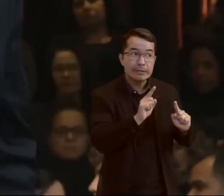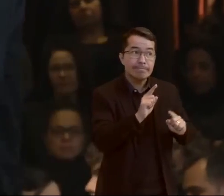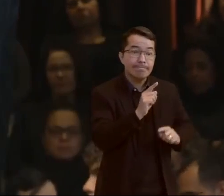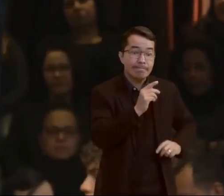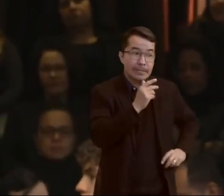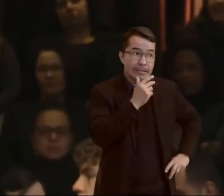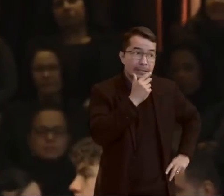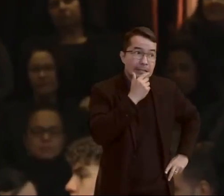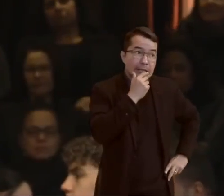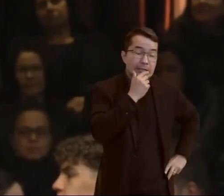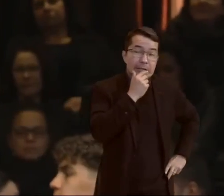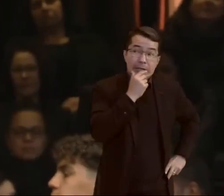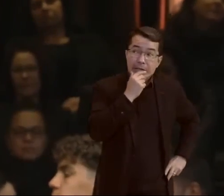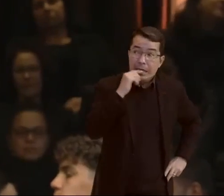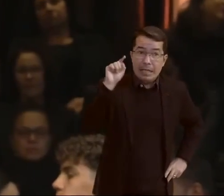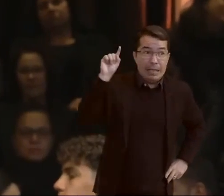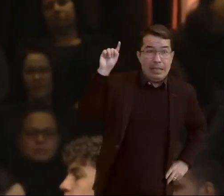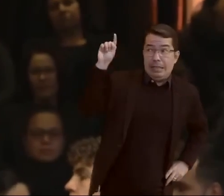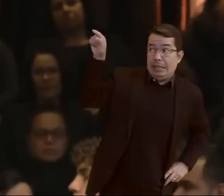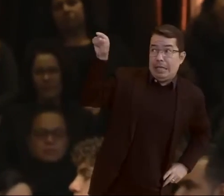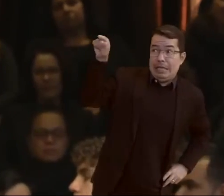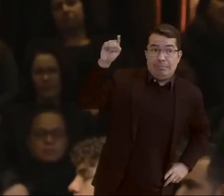eles estão muito armados,